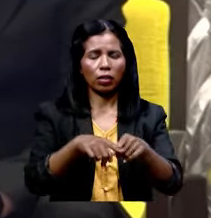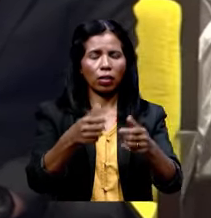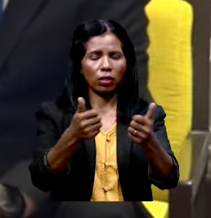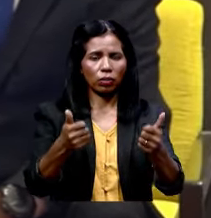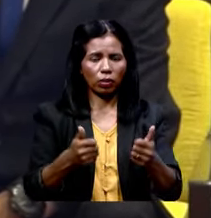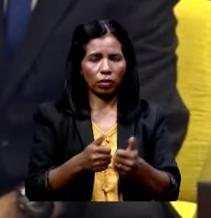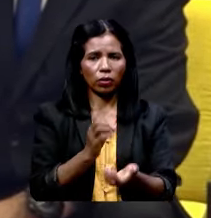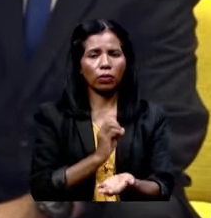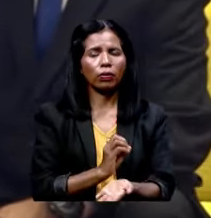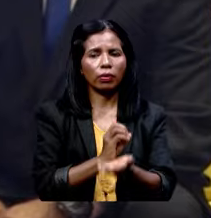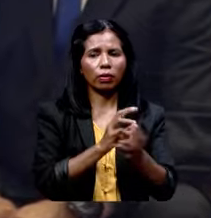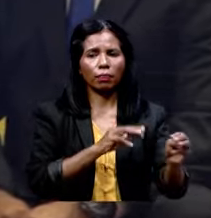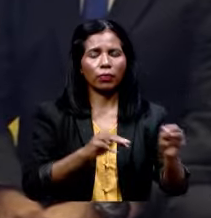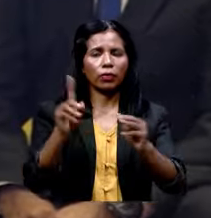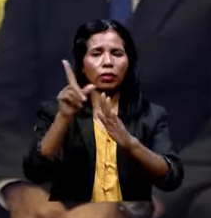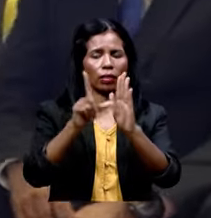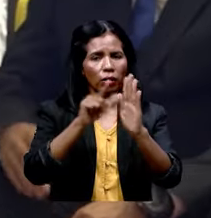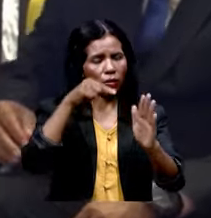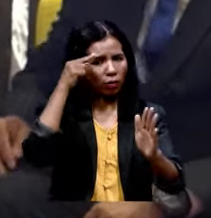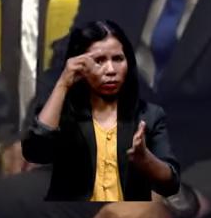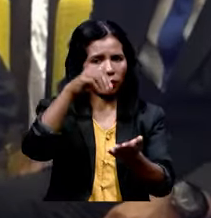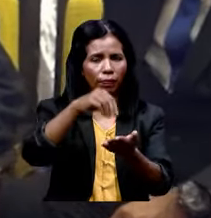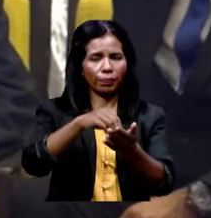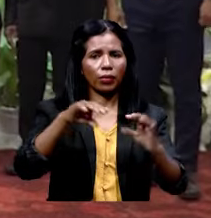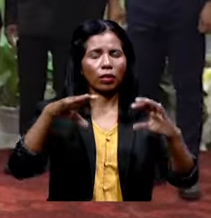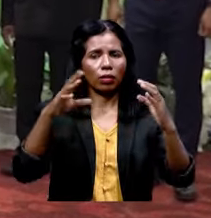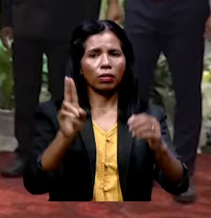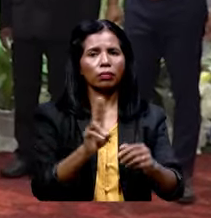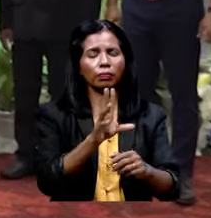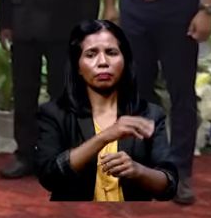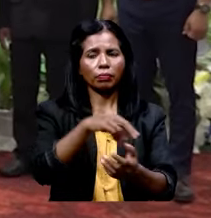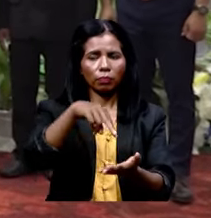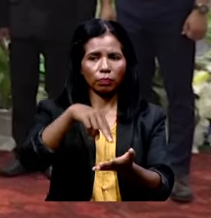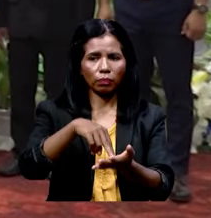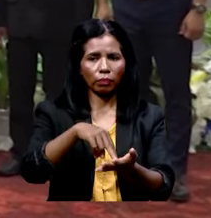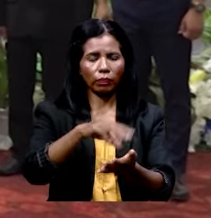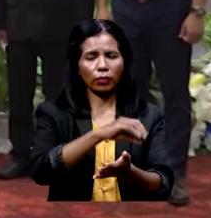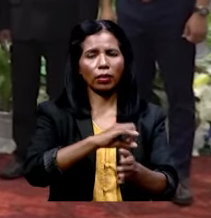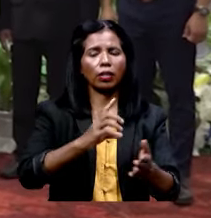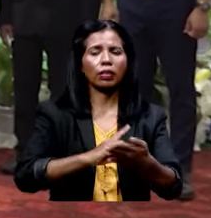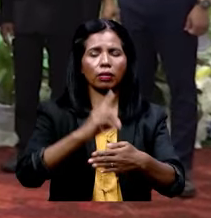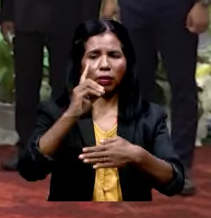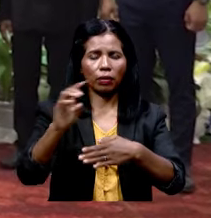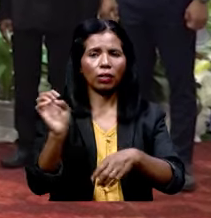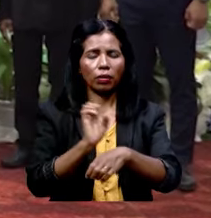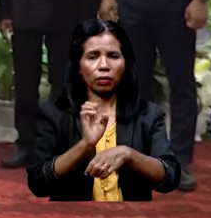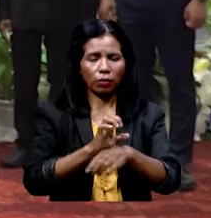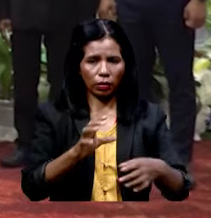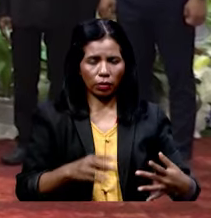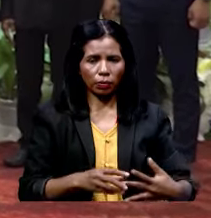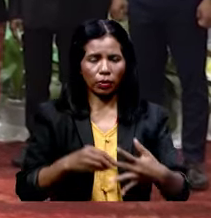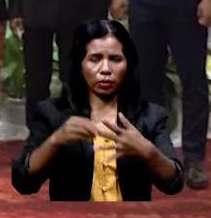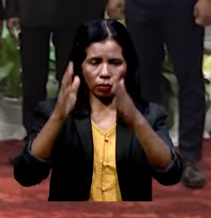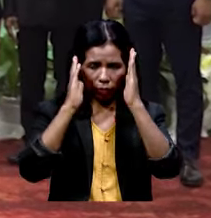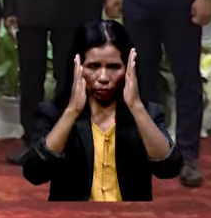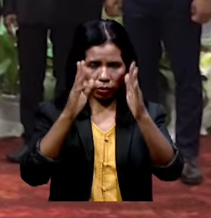nian. Alteração resolução governo ne esclarece comissão executiva ba estabelecimento zona de desenvolvimento econômica especial ne tutela direita